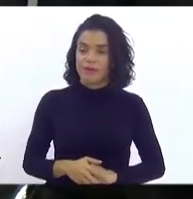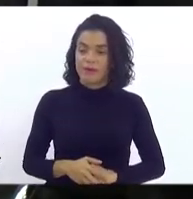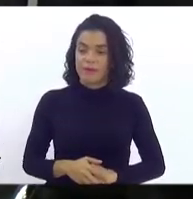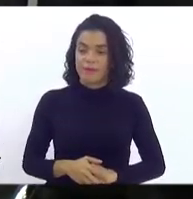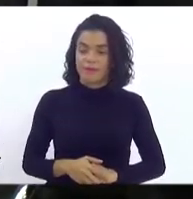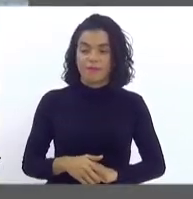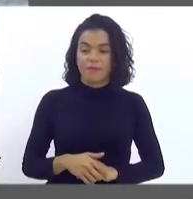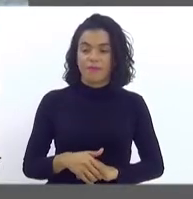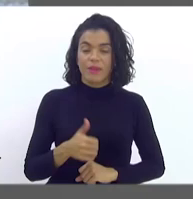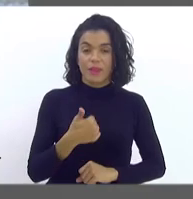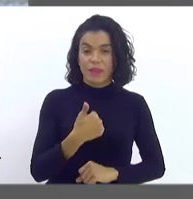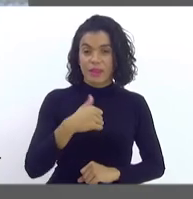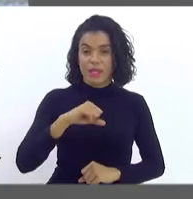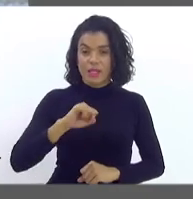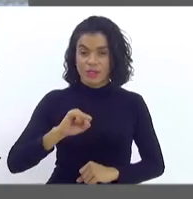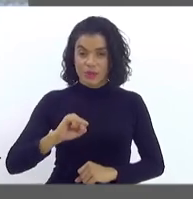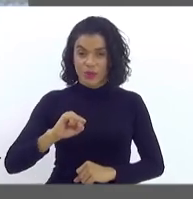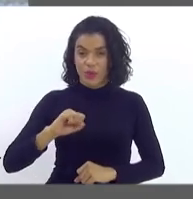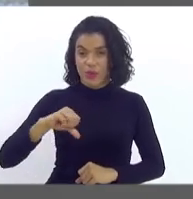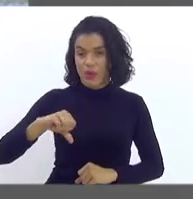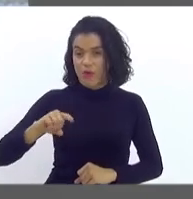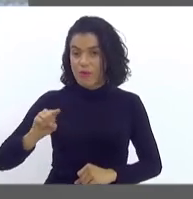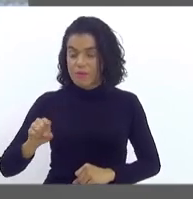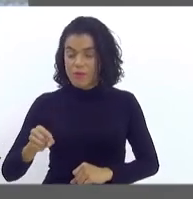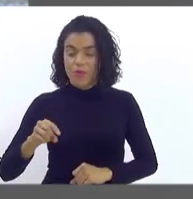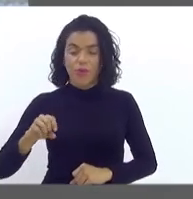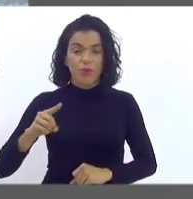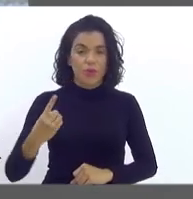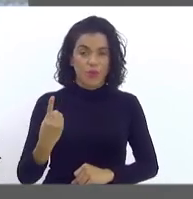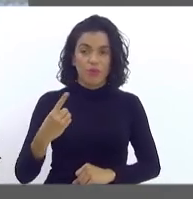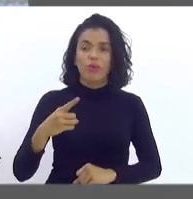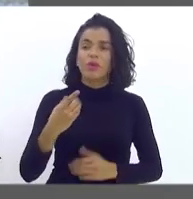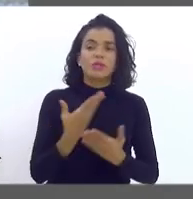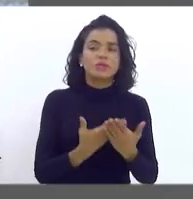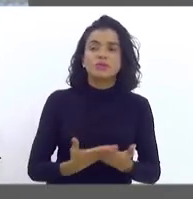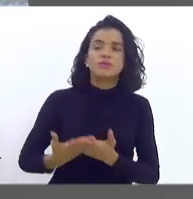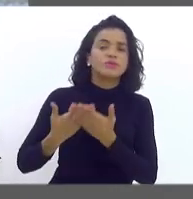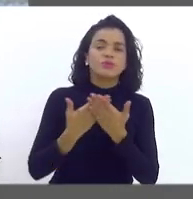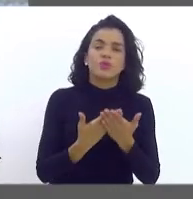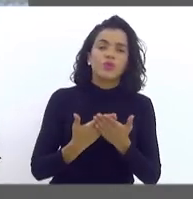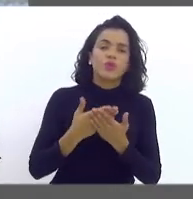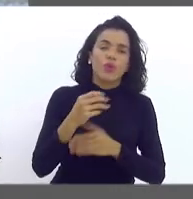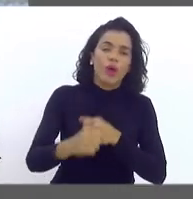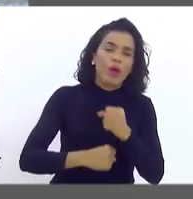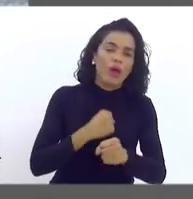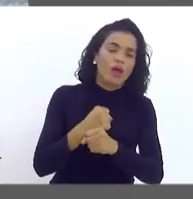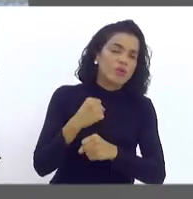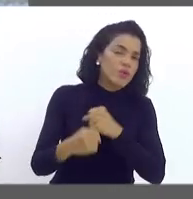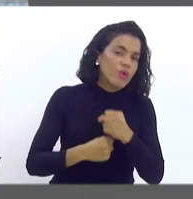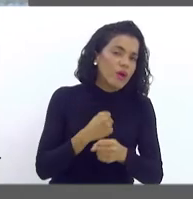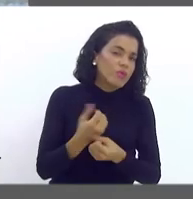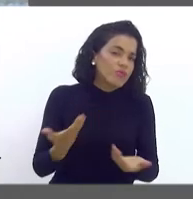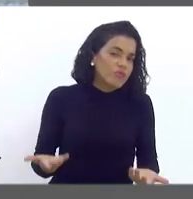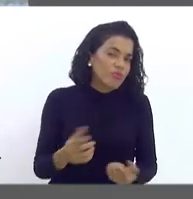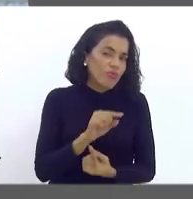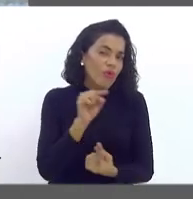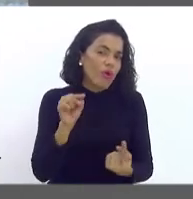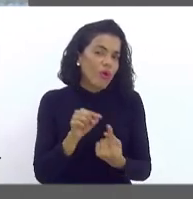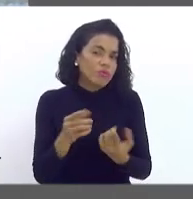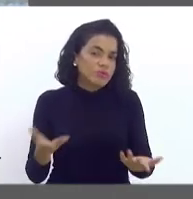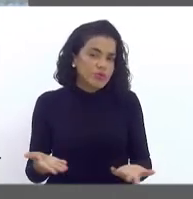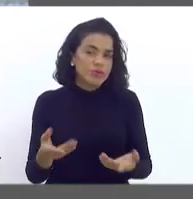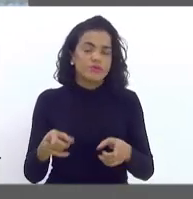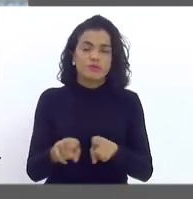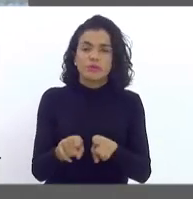Bom, agora vamos falar um pouquinho dos planos de investimento, o que esse estudo que a gente faz anualmente, o que ele gera para